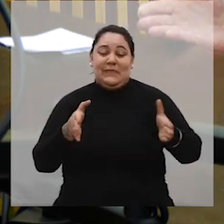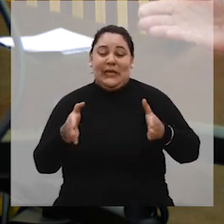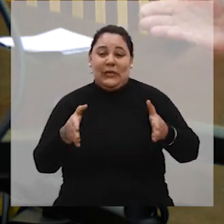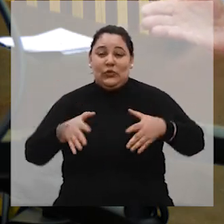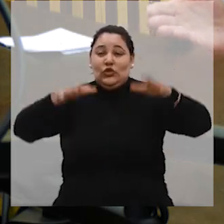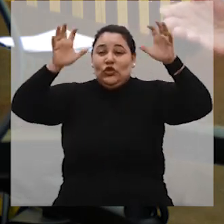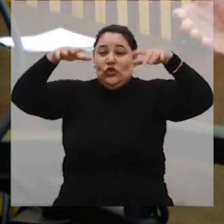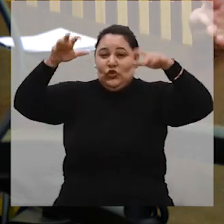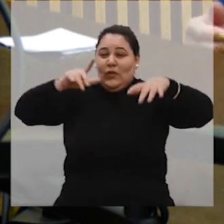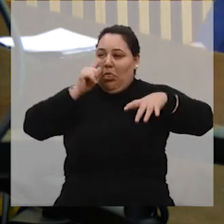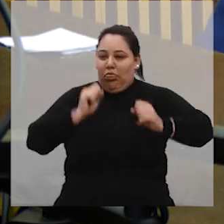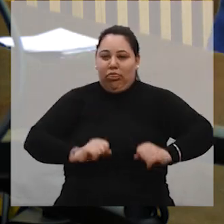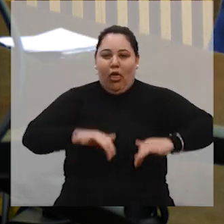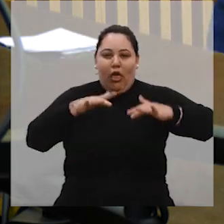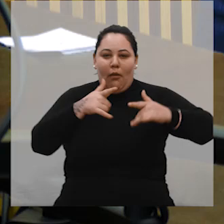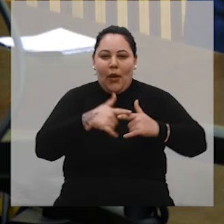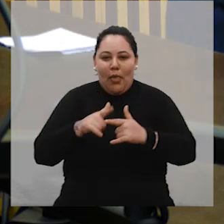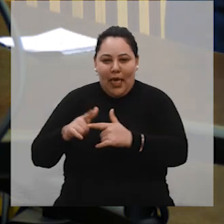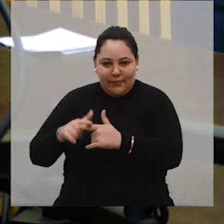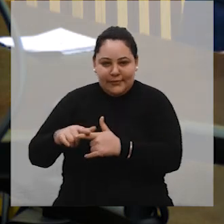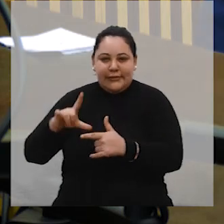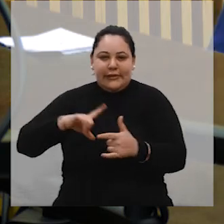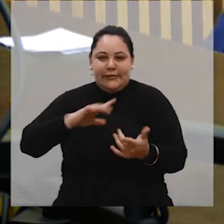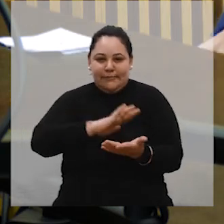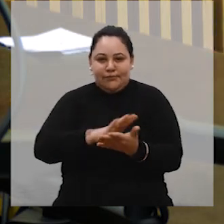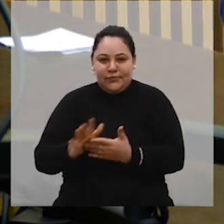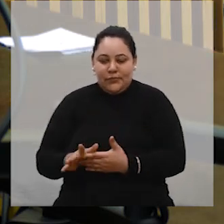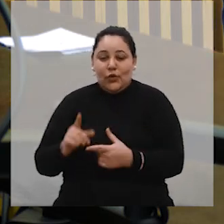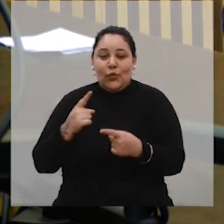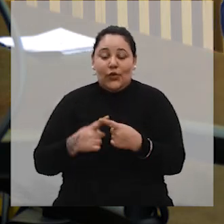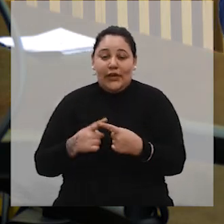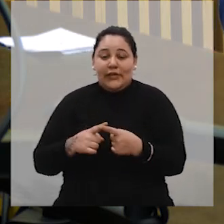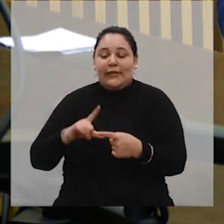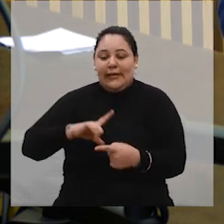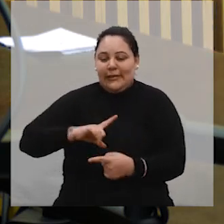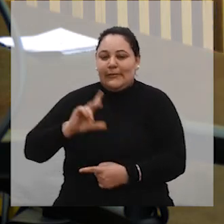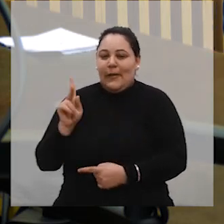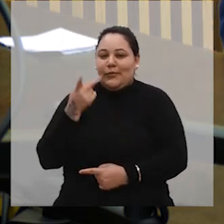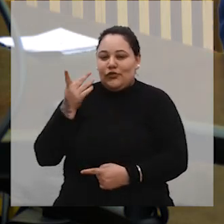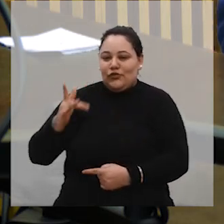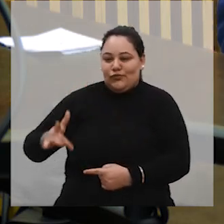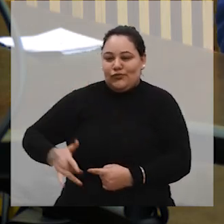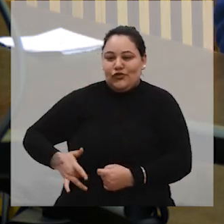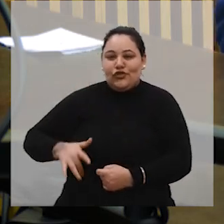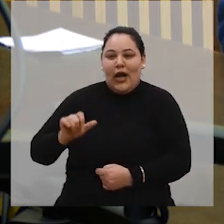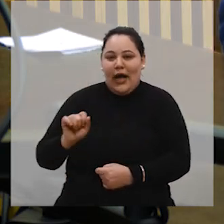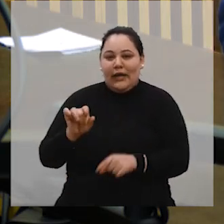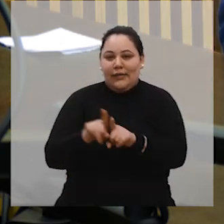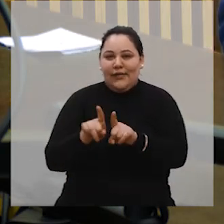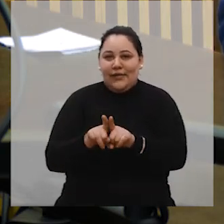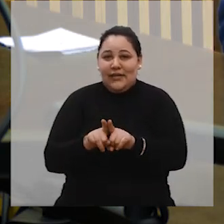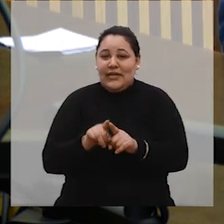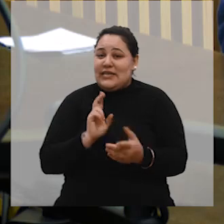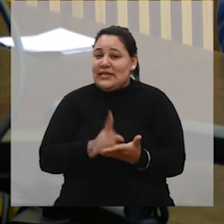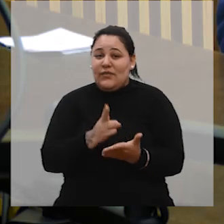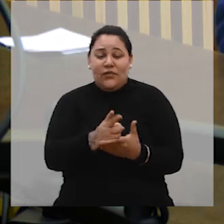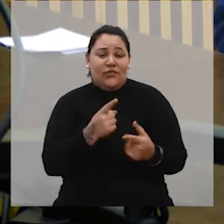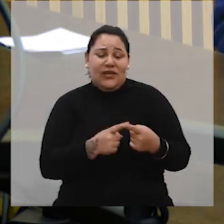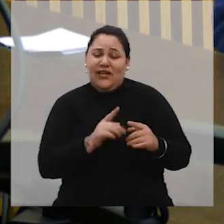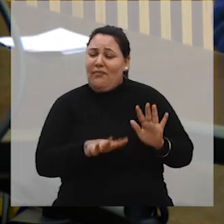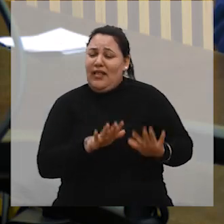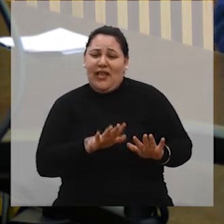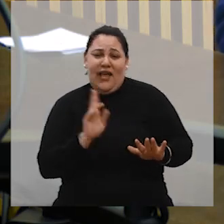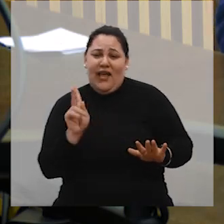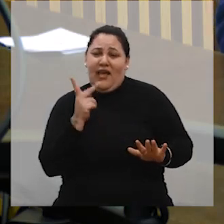para agora, para esse período que a gente está agora, por conta da hepatite A. E sempre, né? Porque independente da hepatite, a